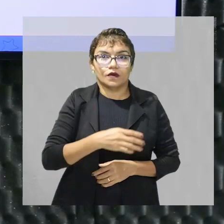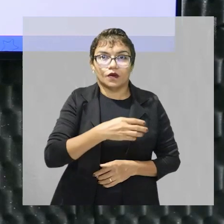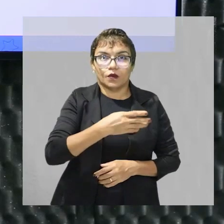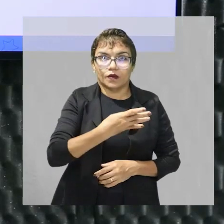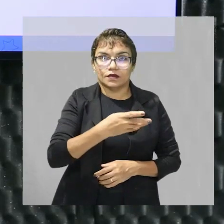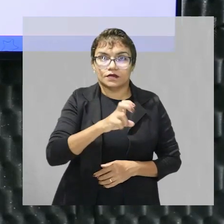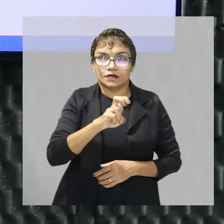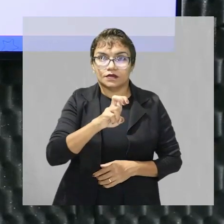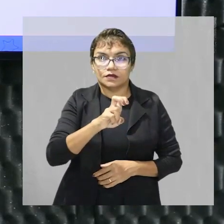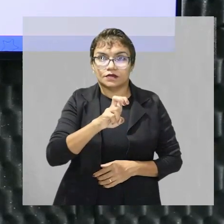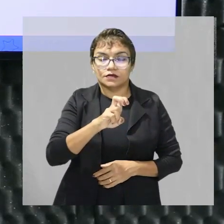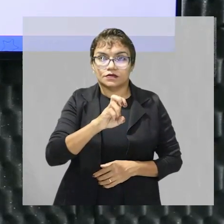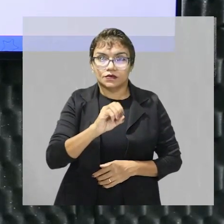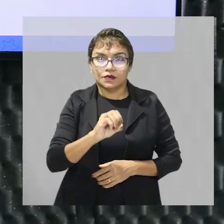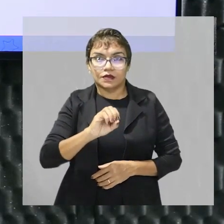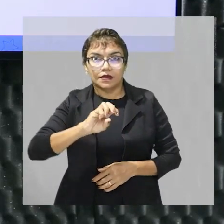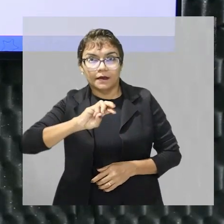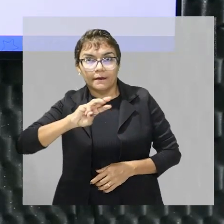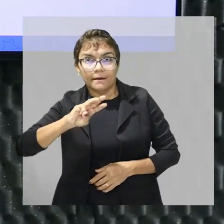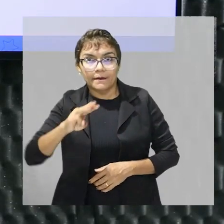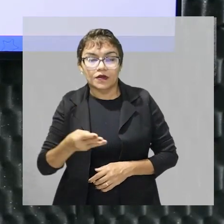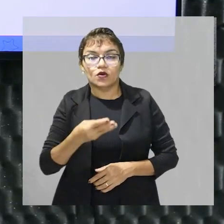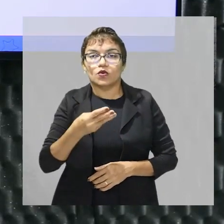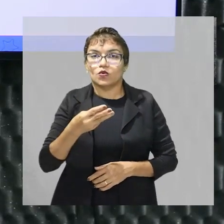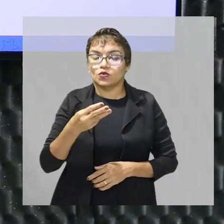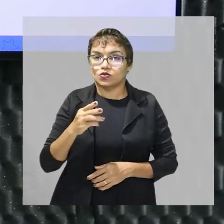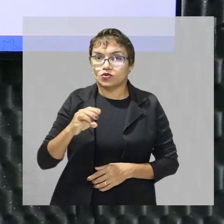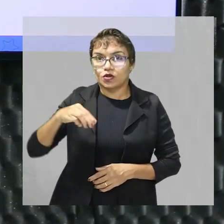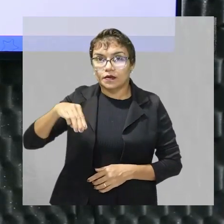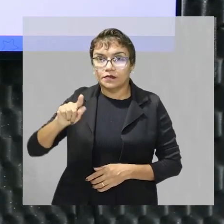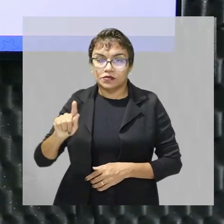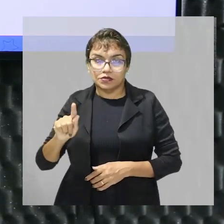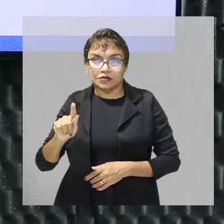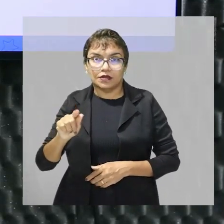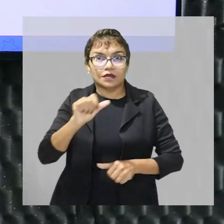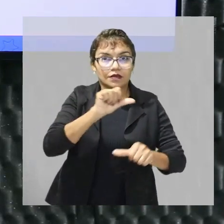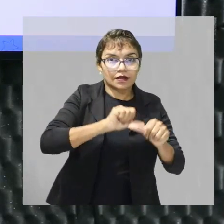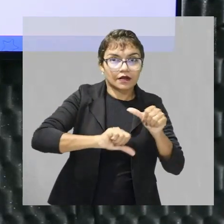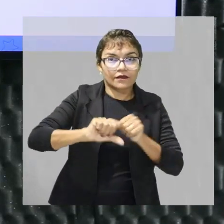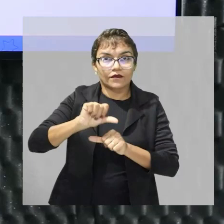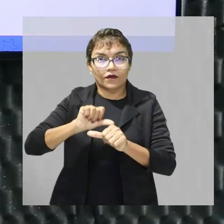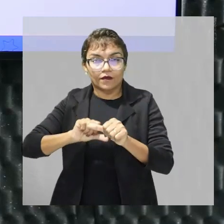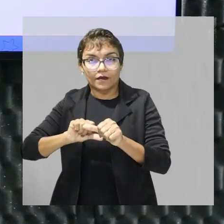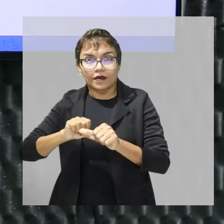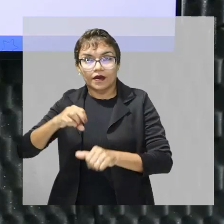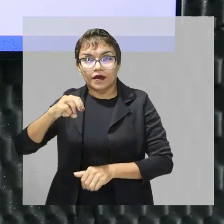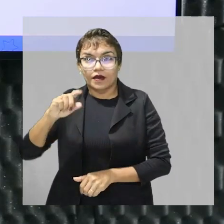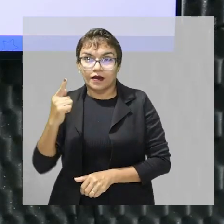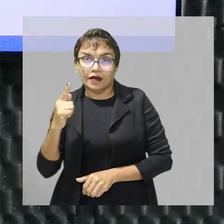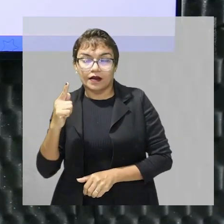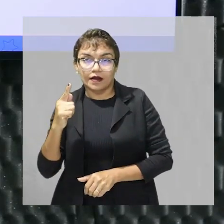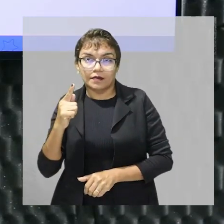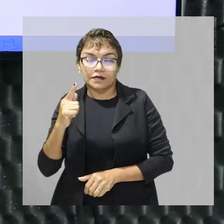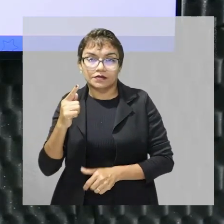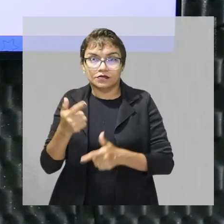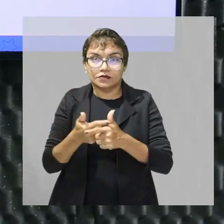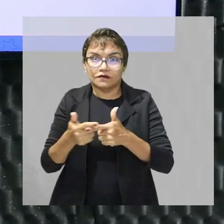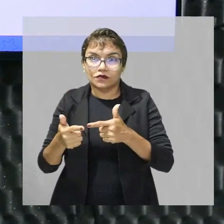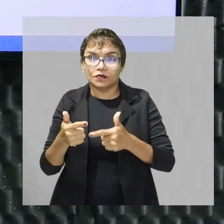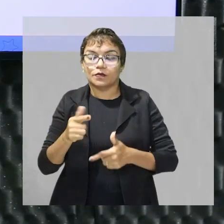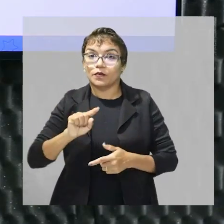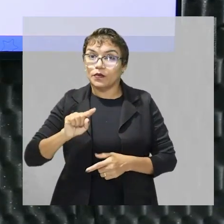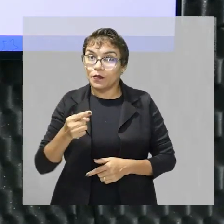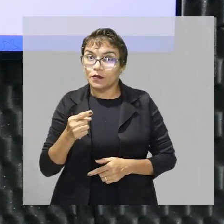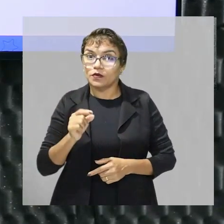de miligramas. Se a gente transformar para gramas, como? Dividindo por 1000, eu vou